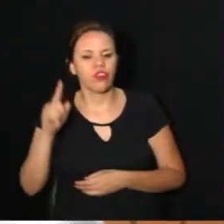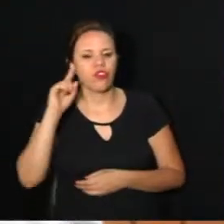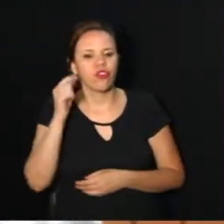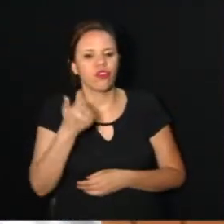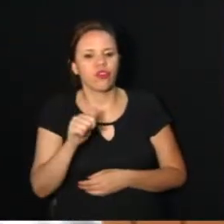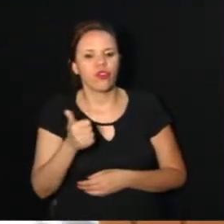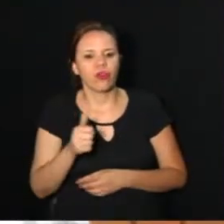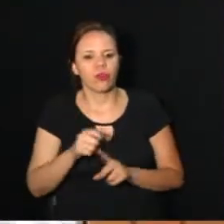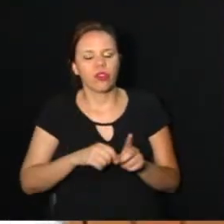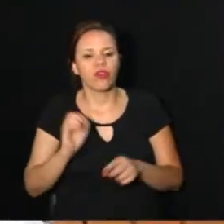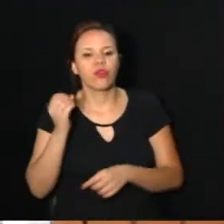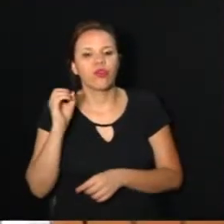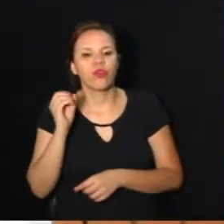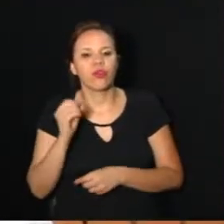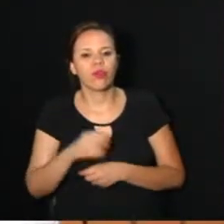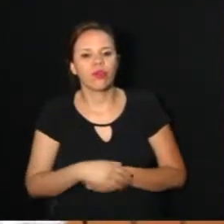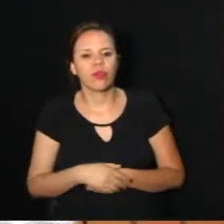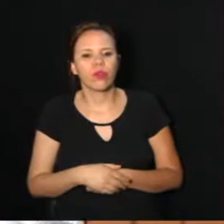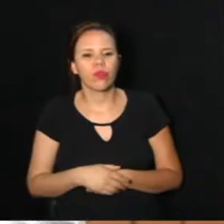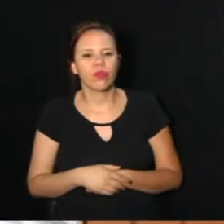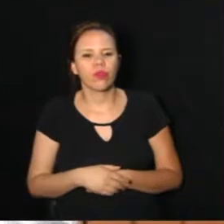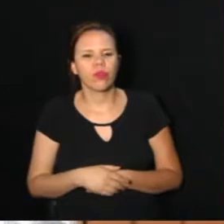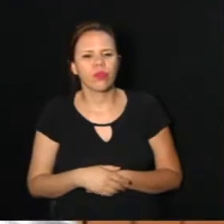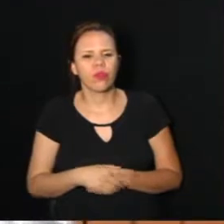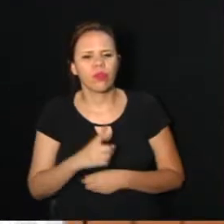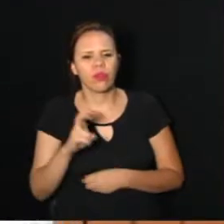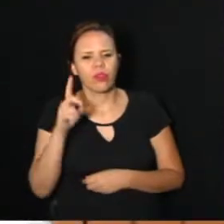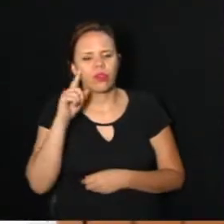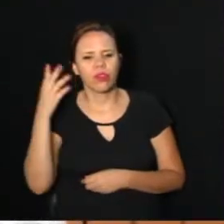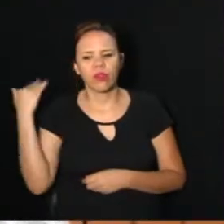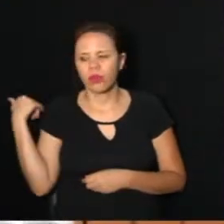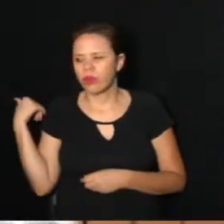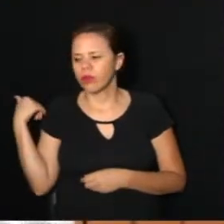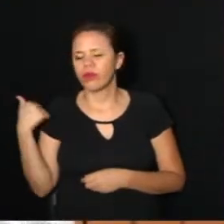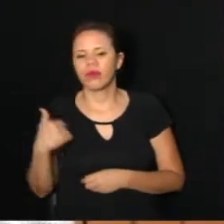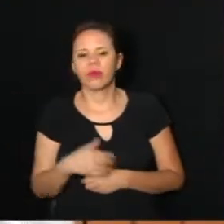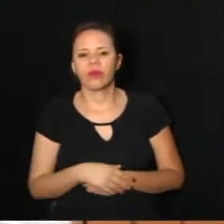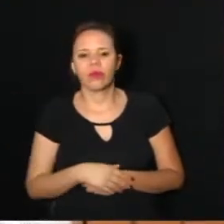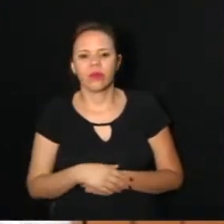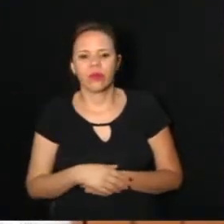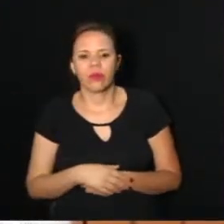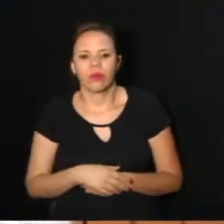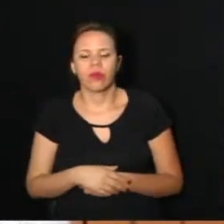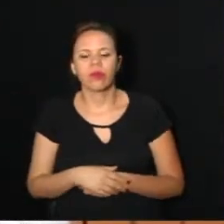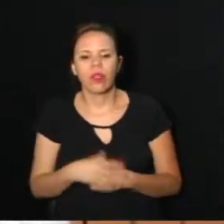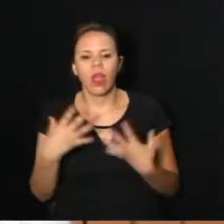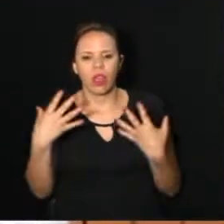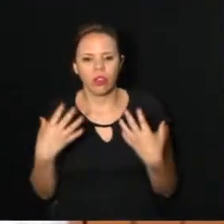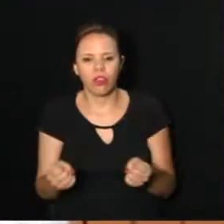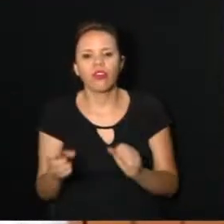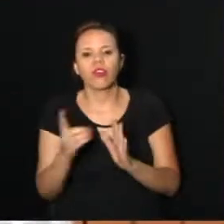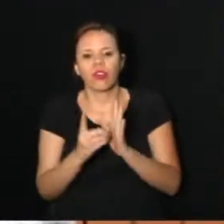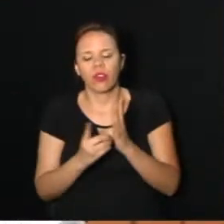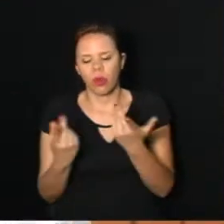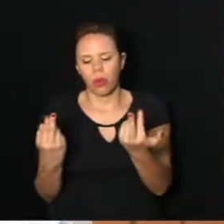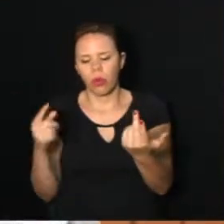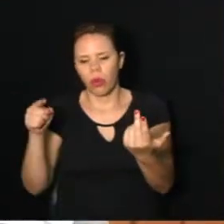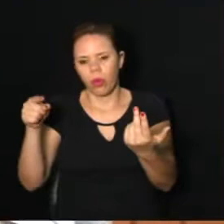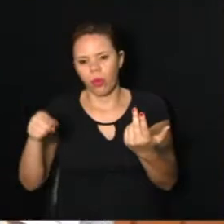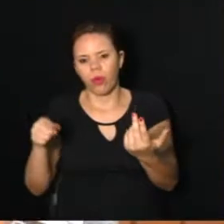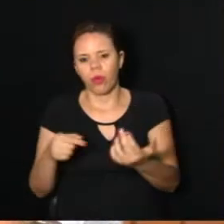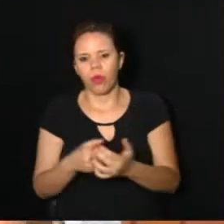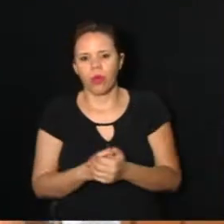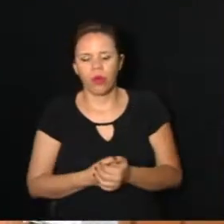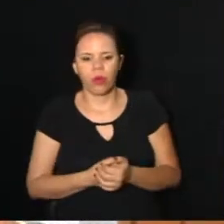de outubro, nós estamos falando 10, 15 dias atrás, adotou por decreto exatamente isto